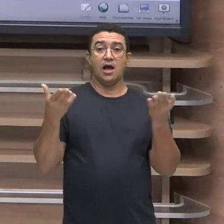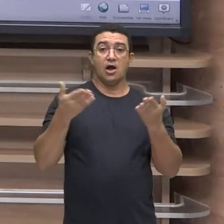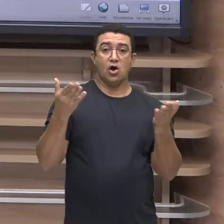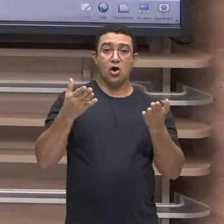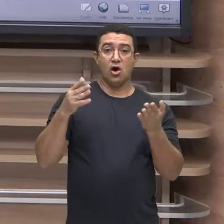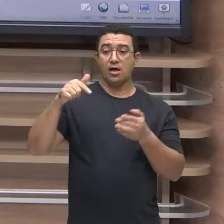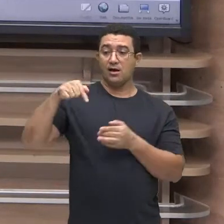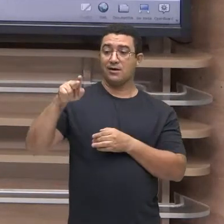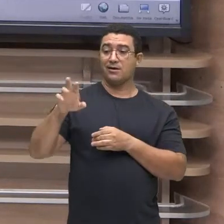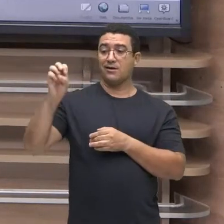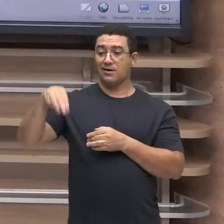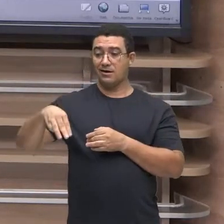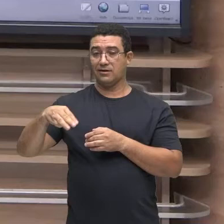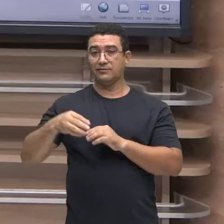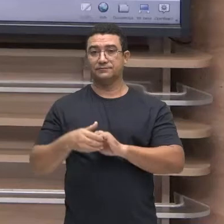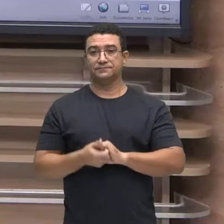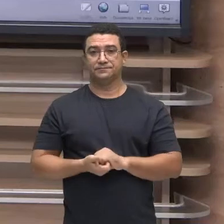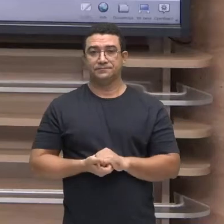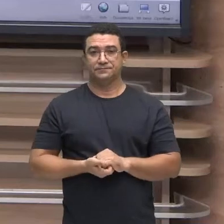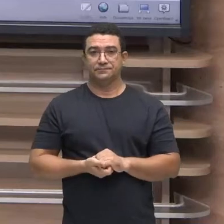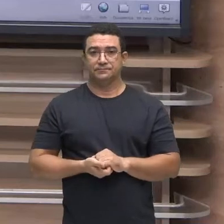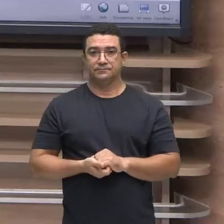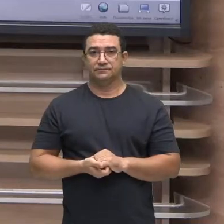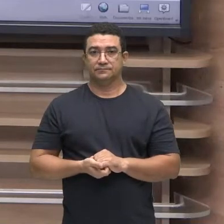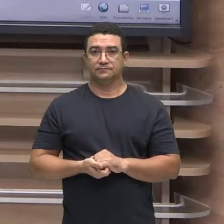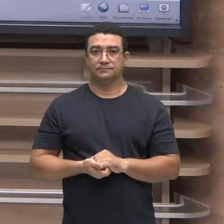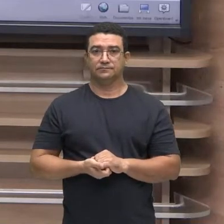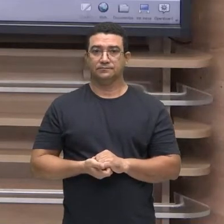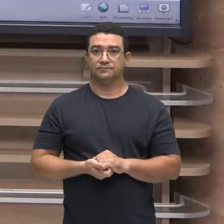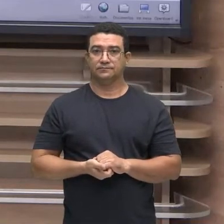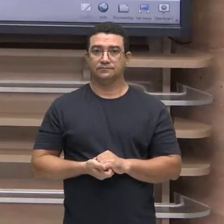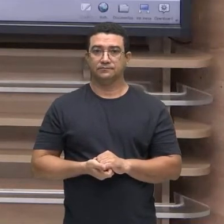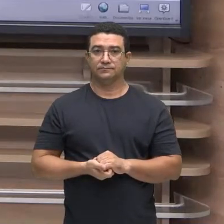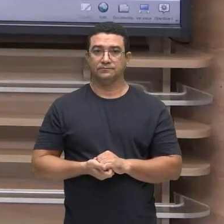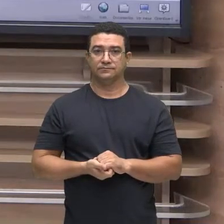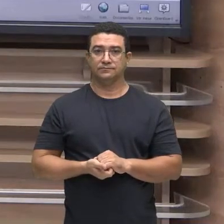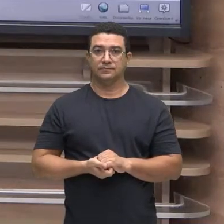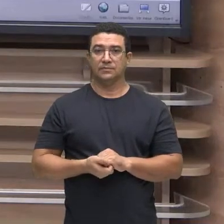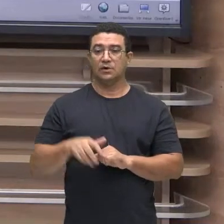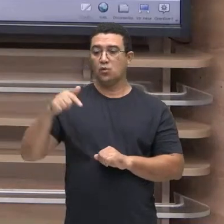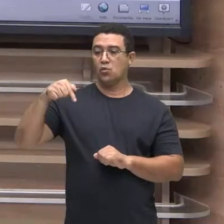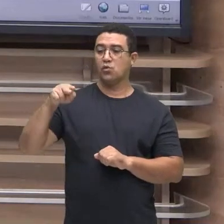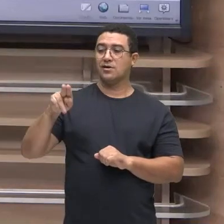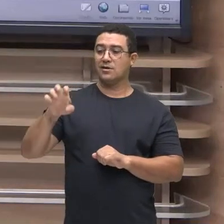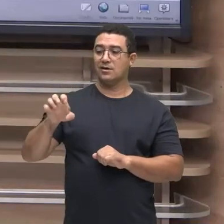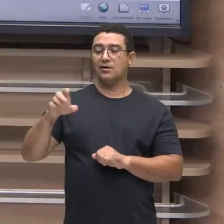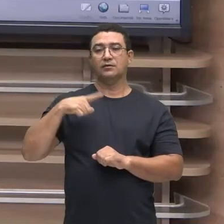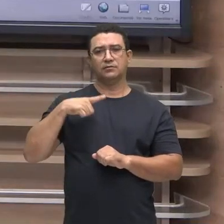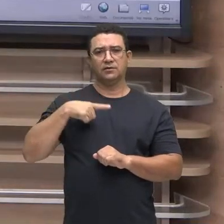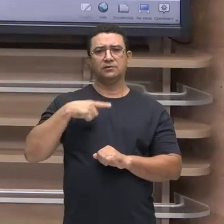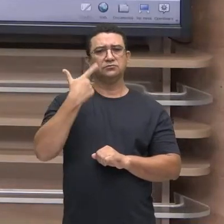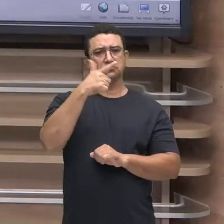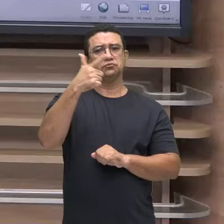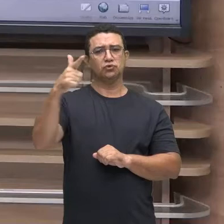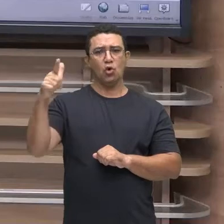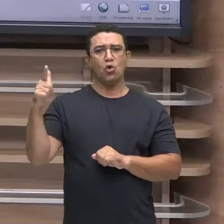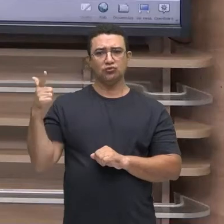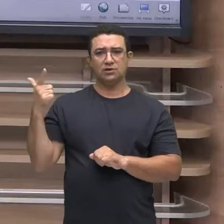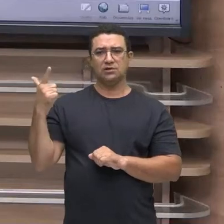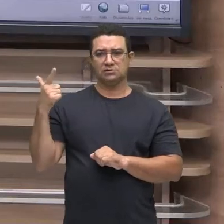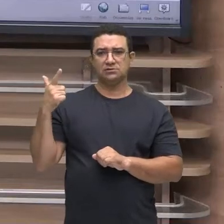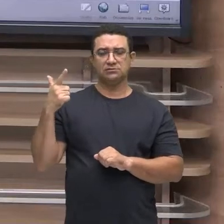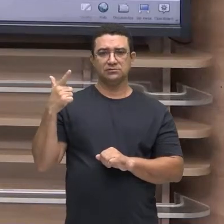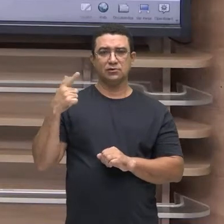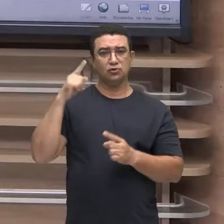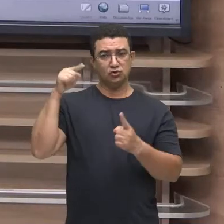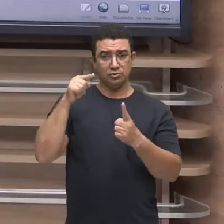estiver presente em uma frase é um pronome relativo? Não, tá? Ele tem várias outras funções, vai depender do contexto. Mas aí